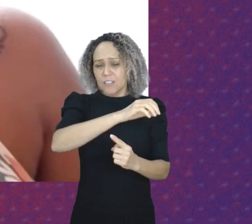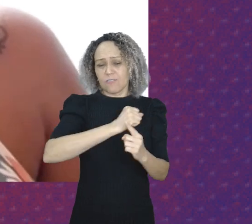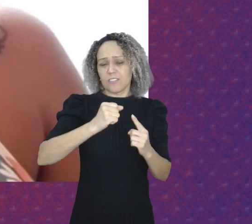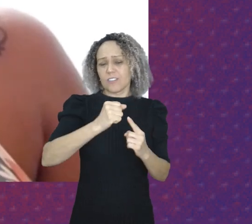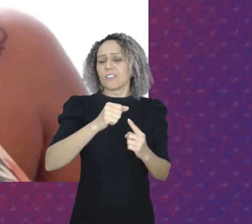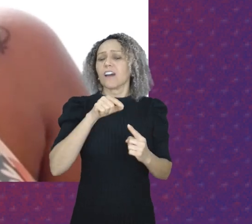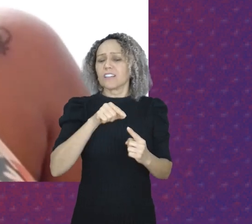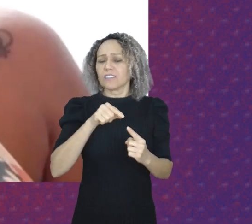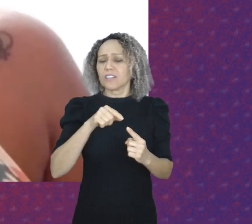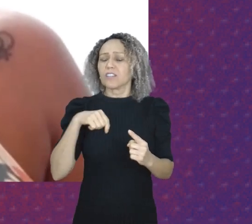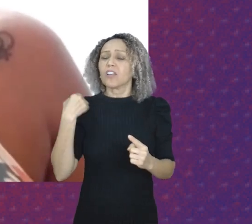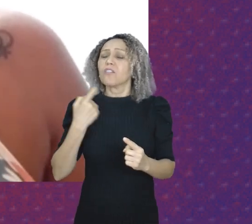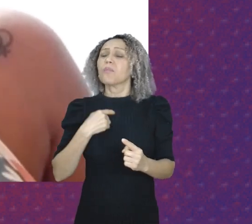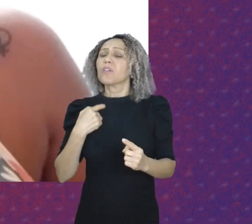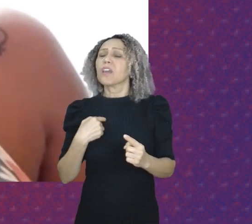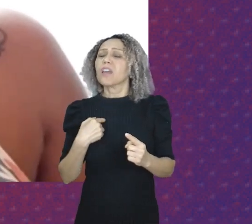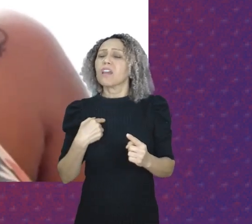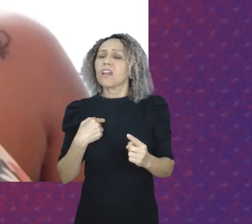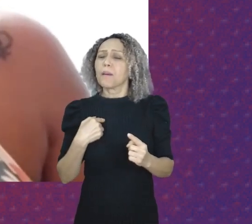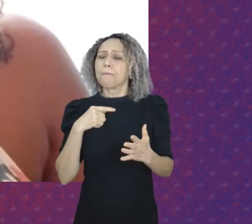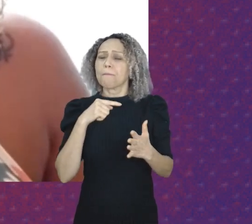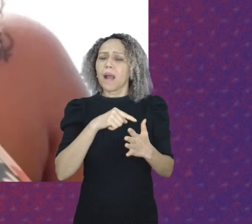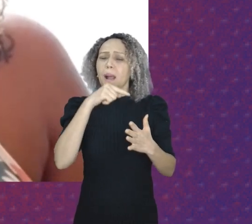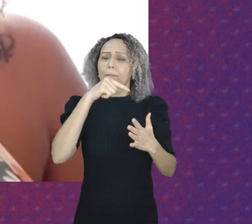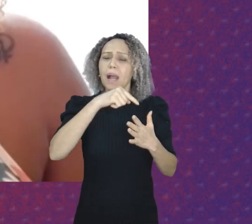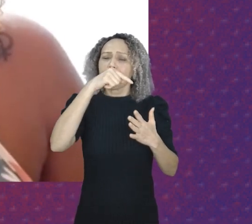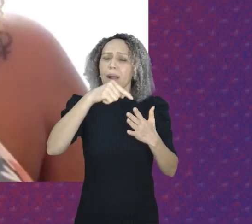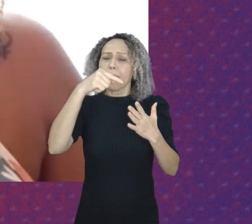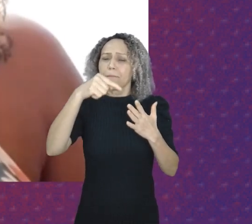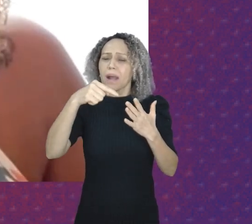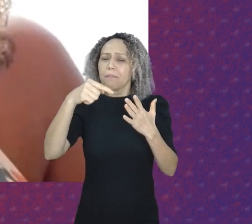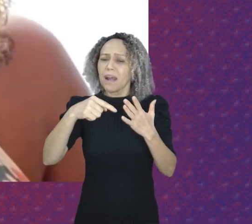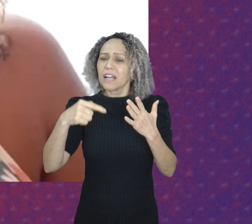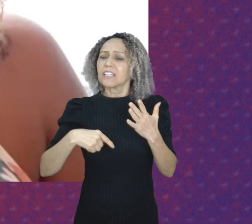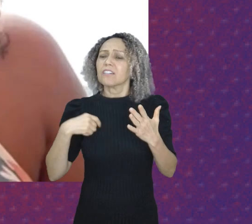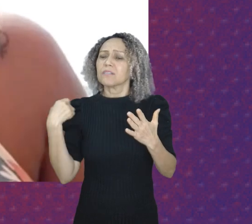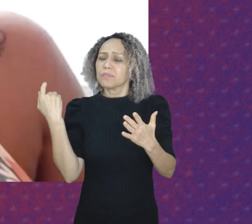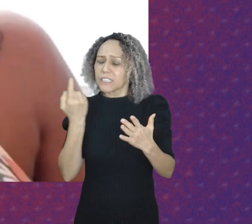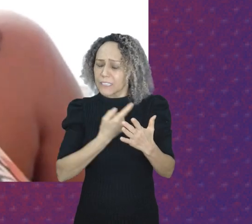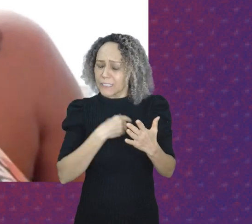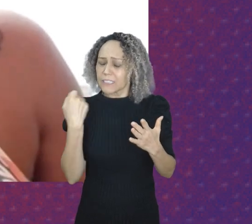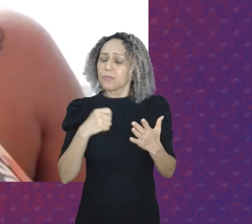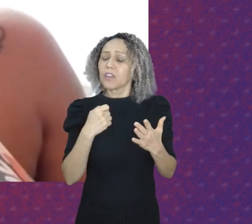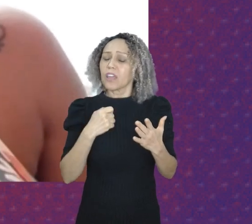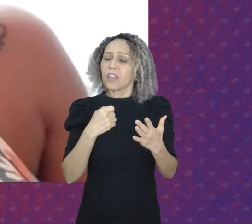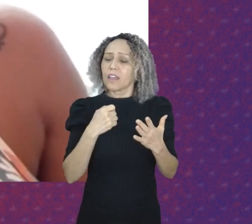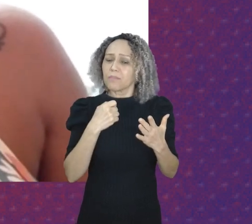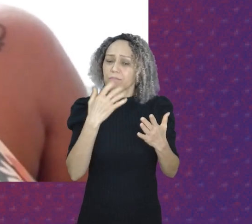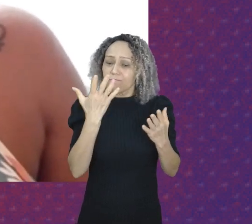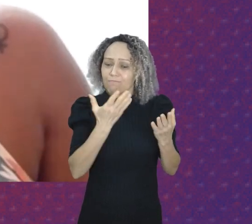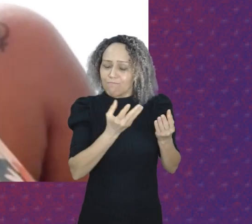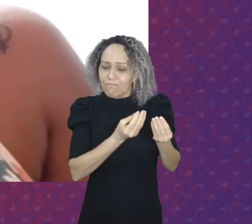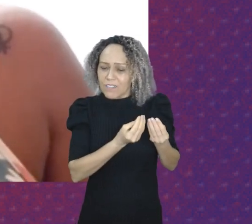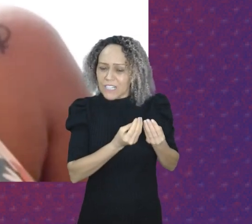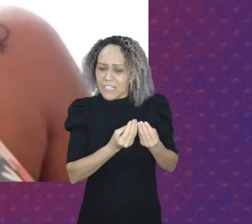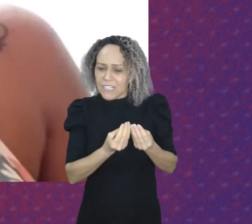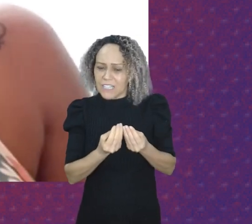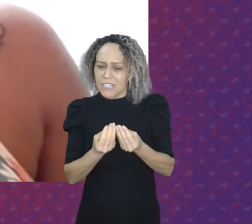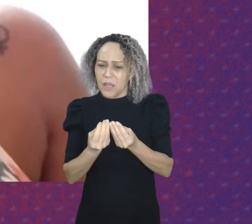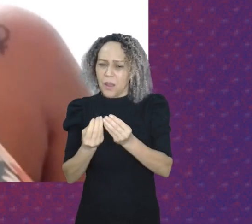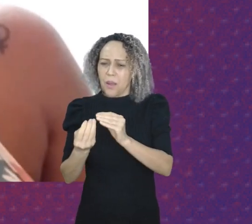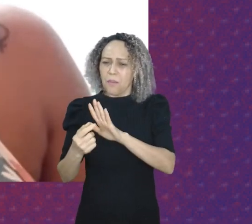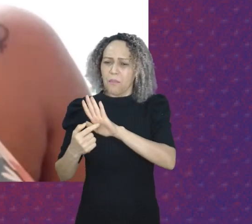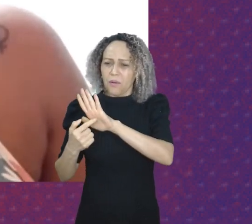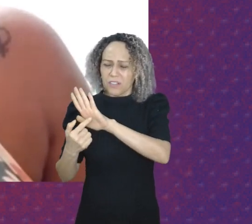fato, precisa extrair para a gente levar para os governos estaduais a garantia